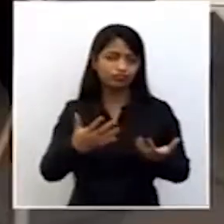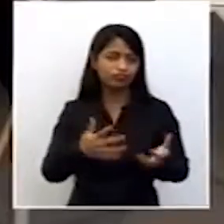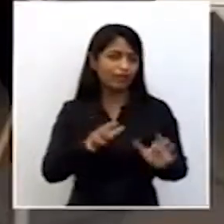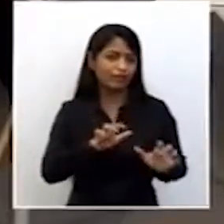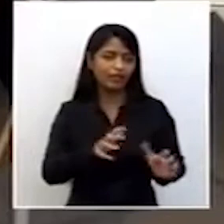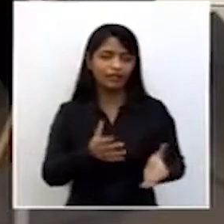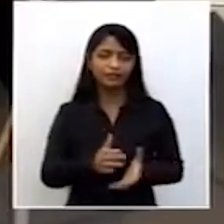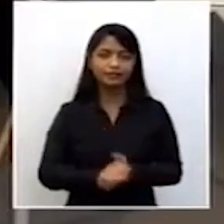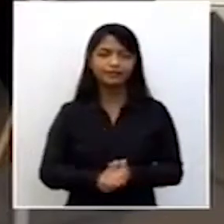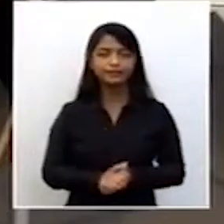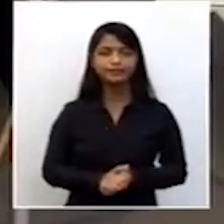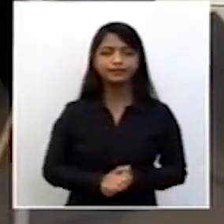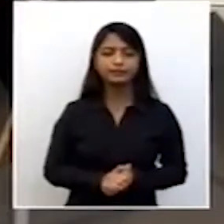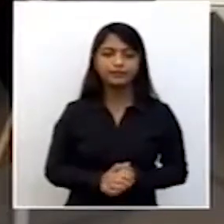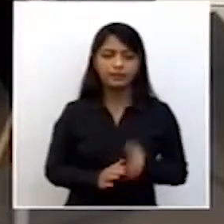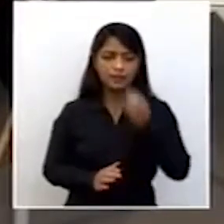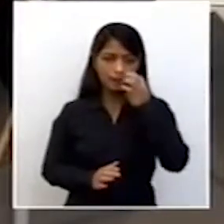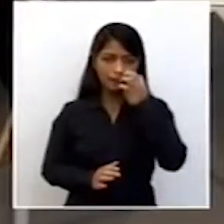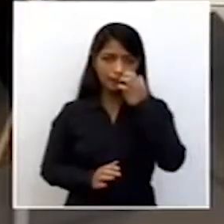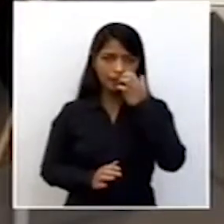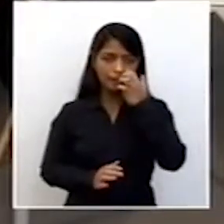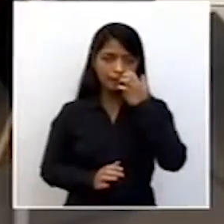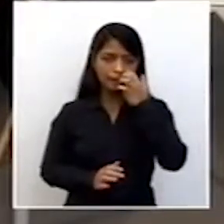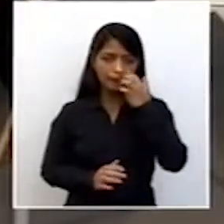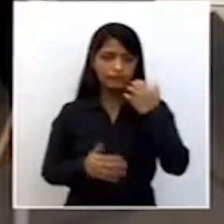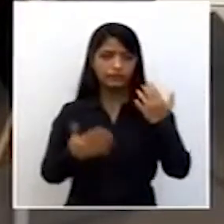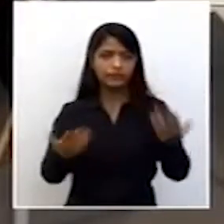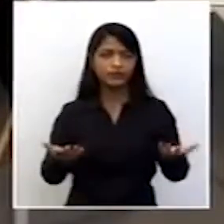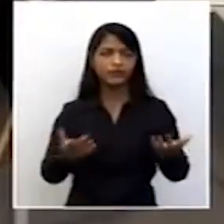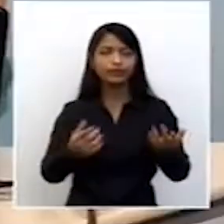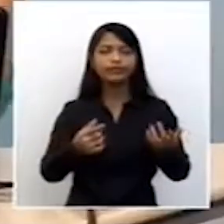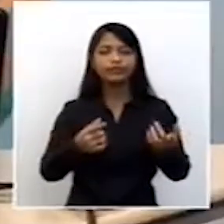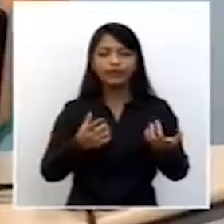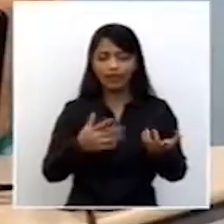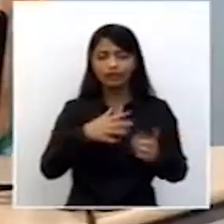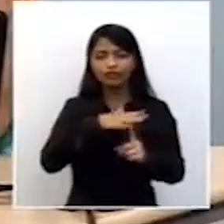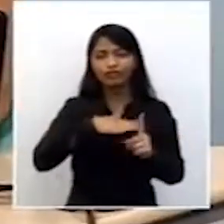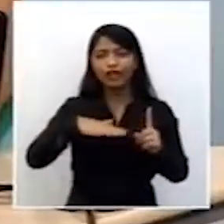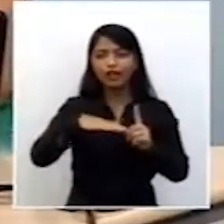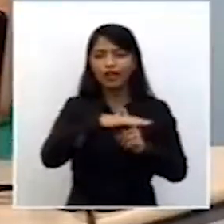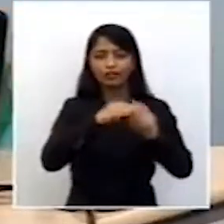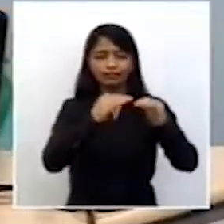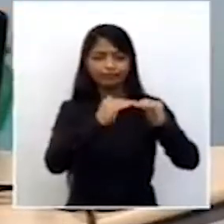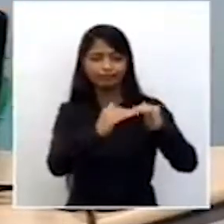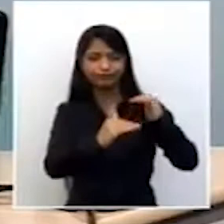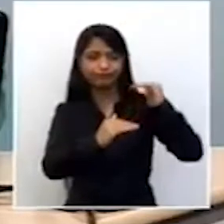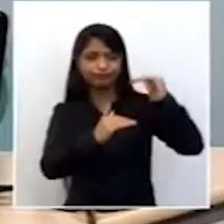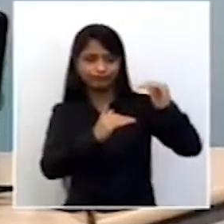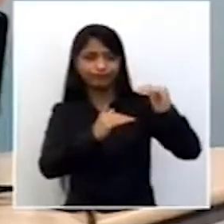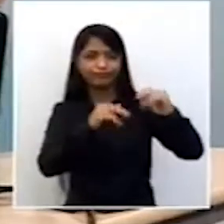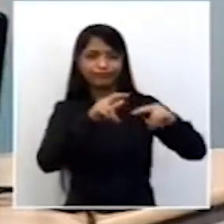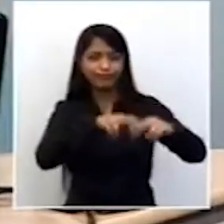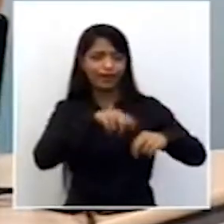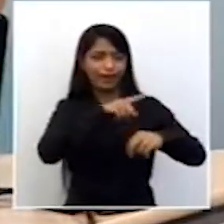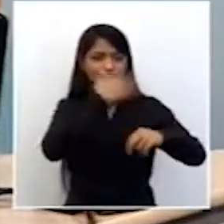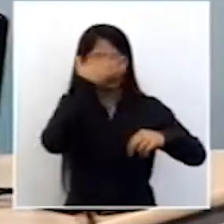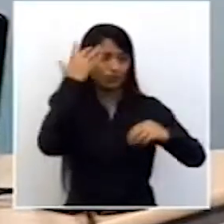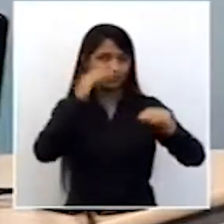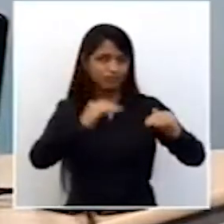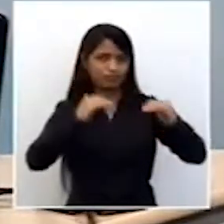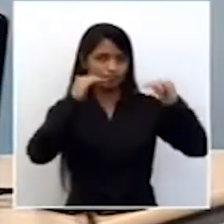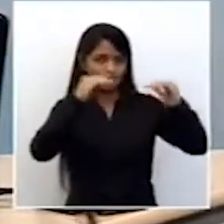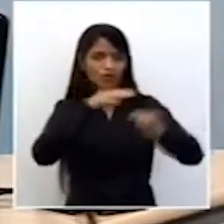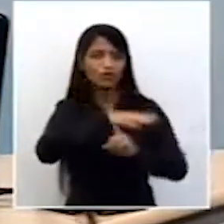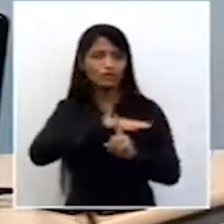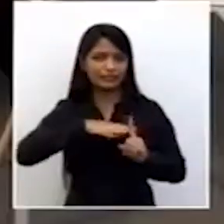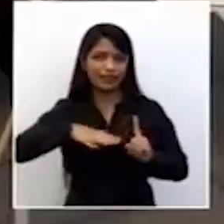que a gente pode colocar? De patente, não é bem patente, mas é mais social em relação à sociedade mesmo. De posição